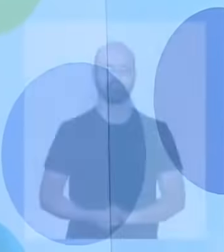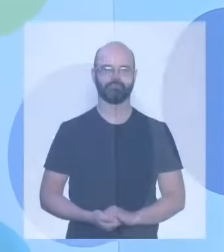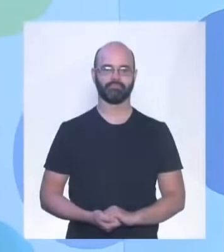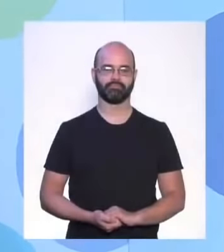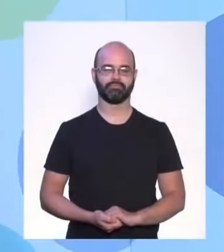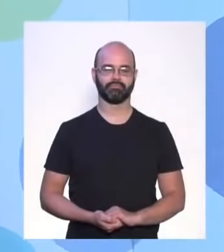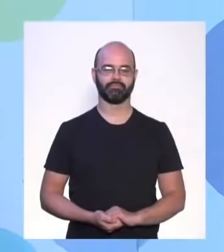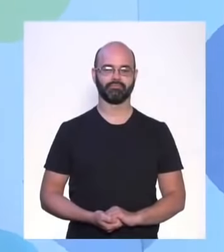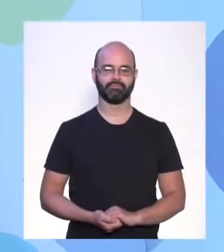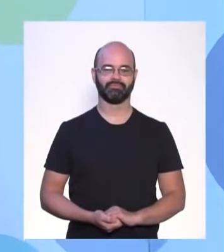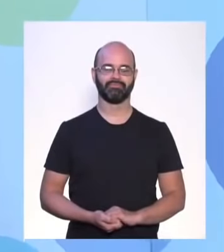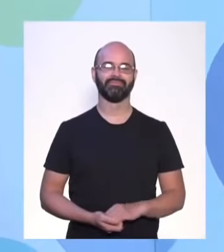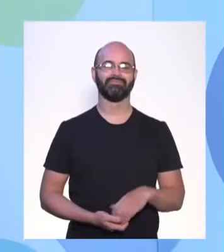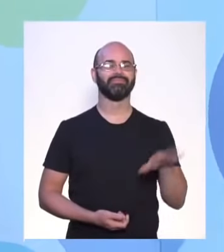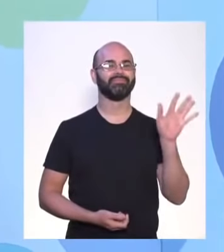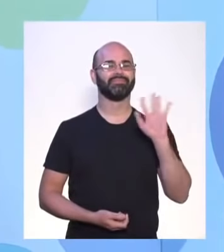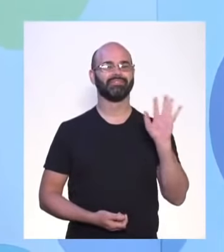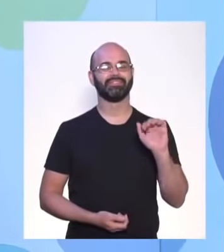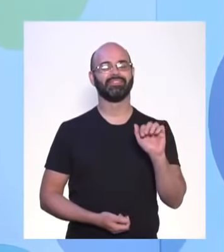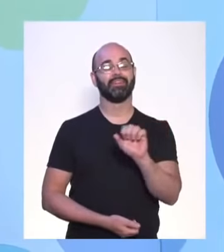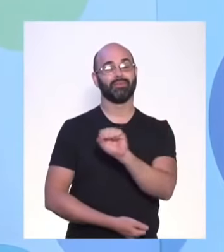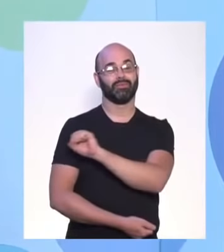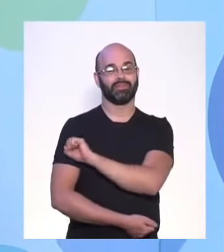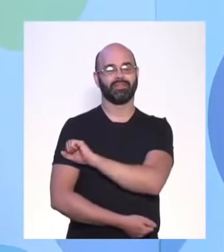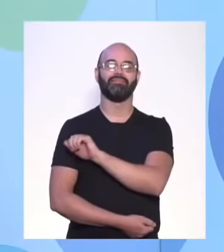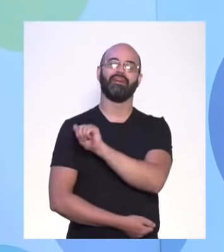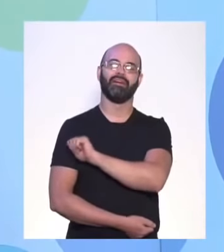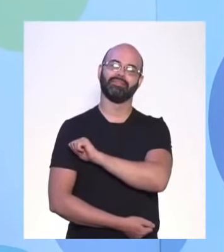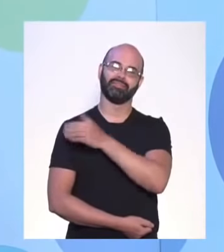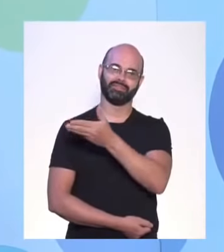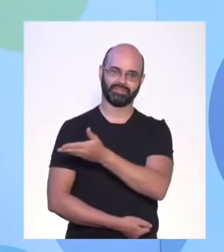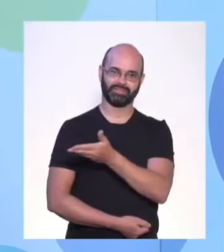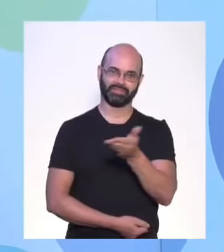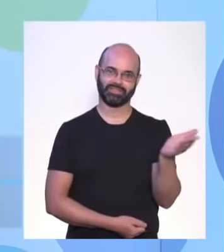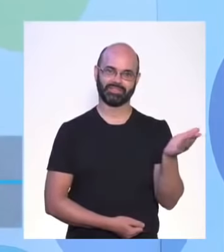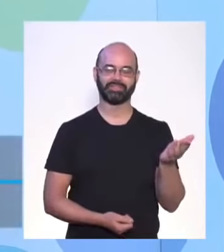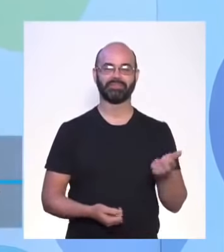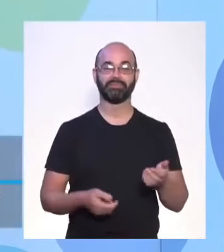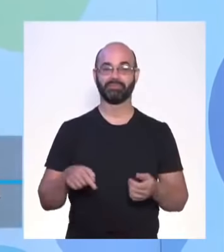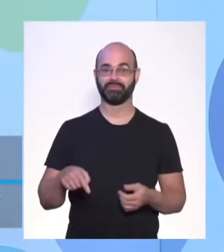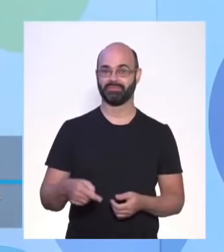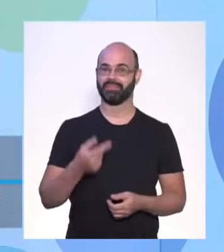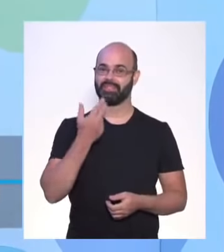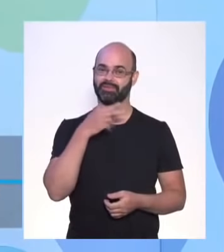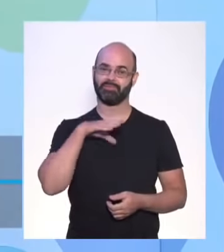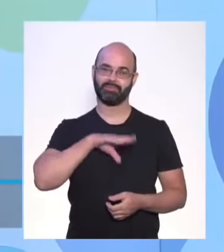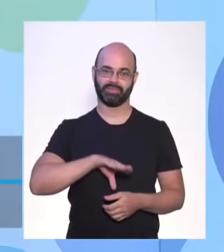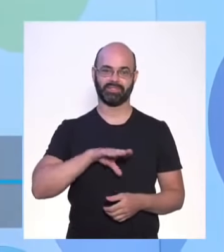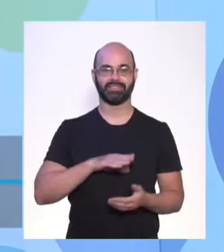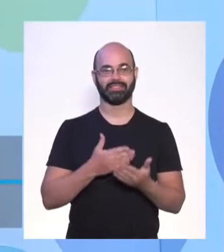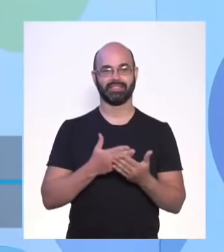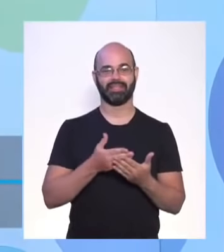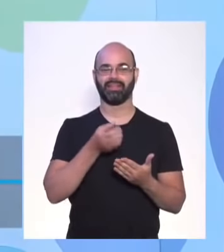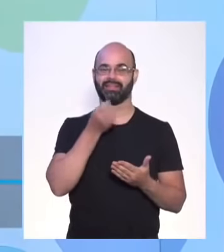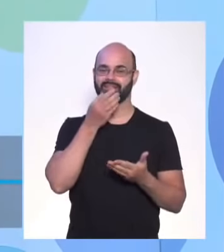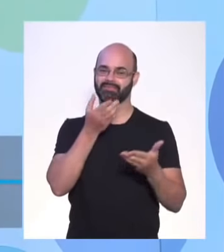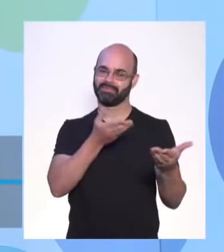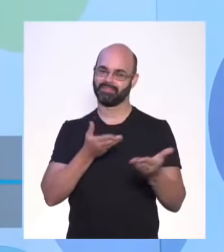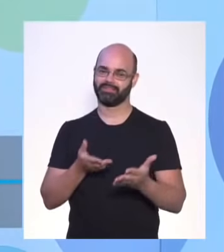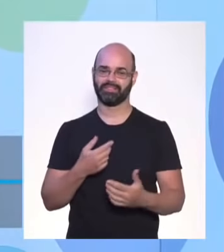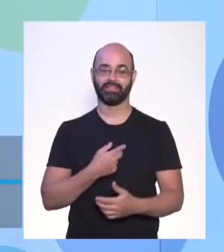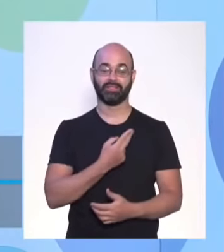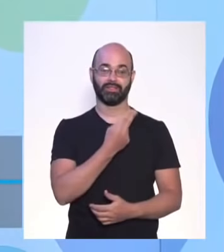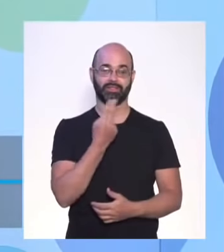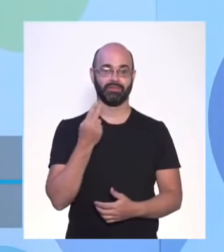Olá alunos do 8º ano sejam bem-vindos a mais uma aula de língua portuguesa eu sou professor Mauro Farias estou